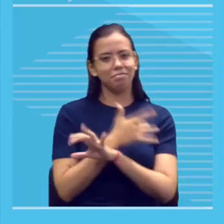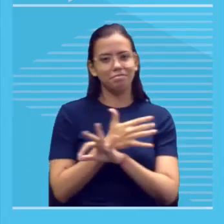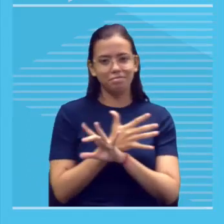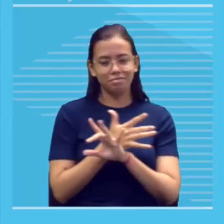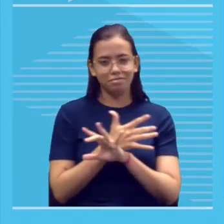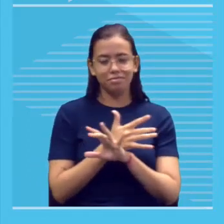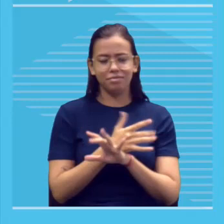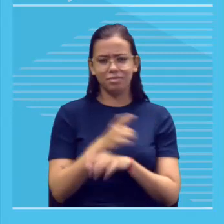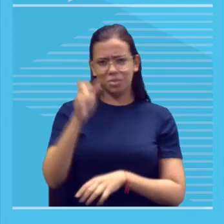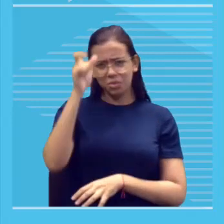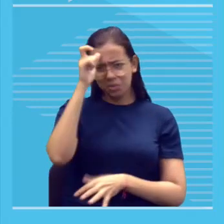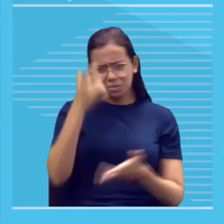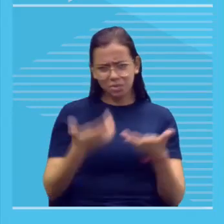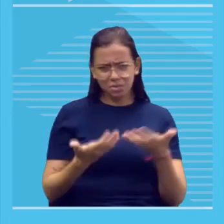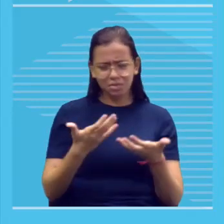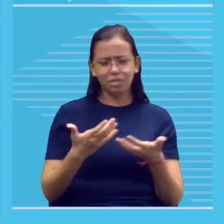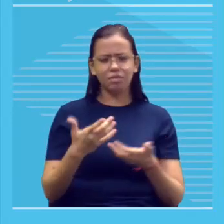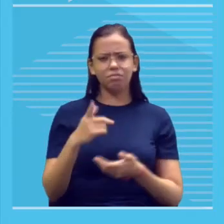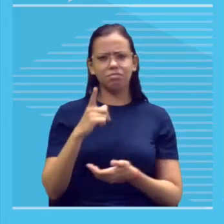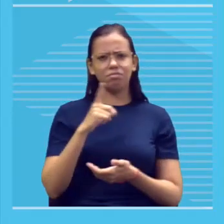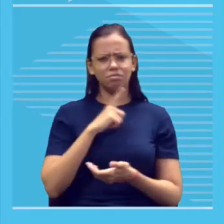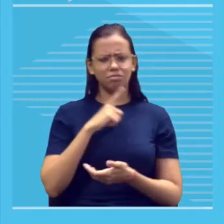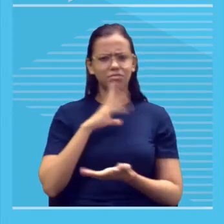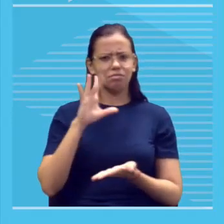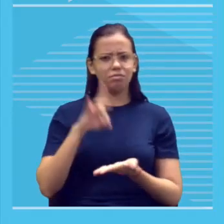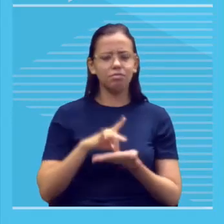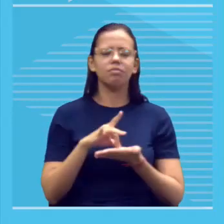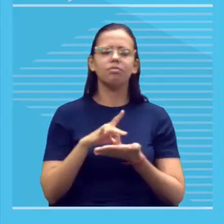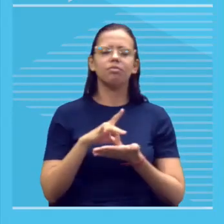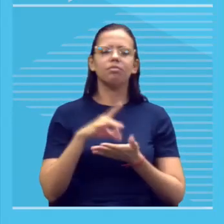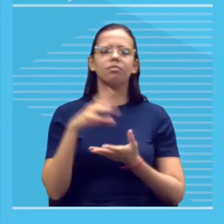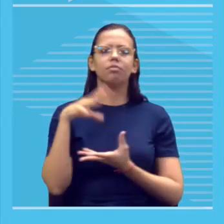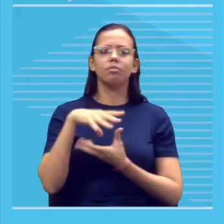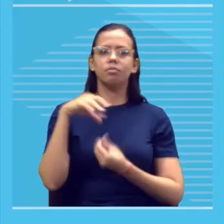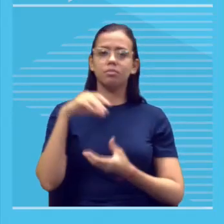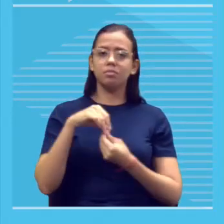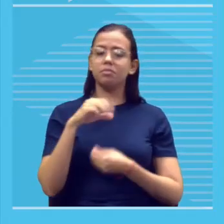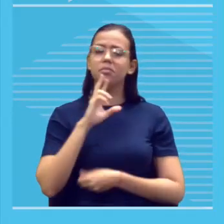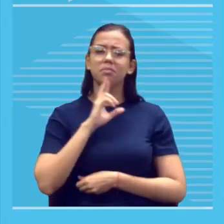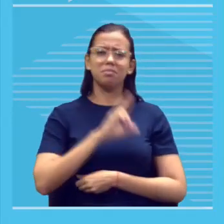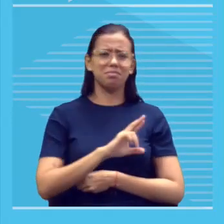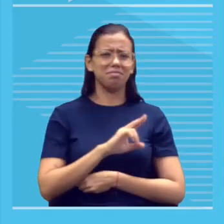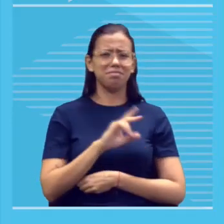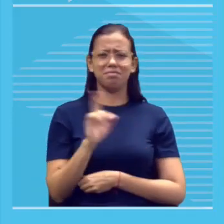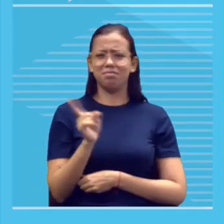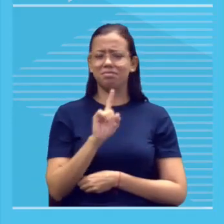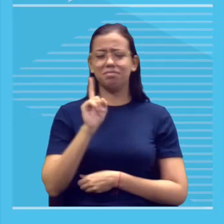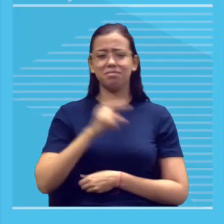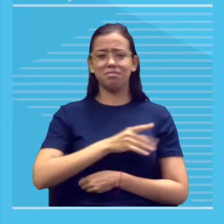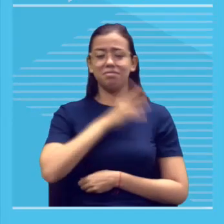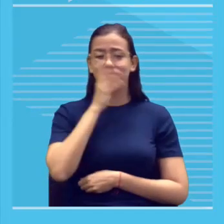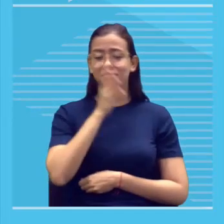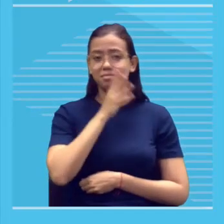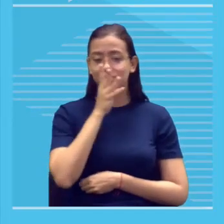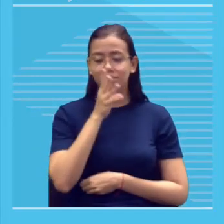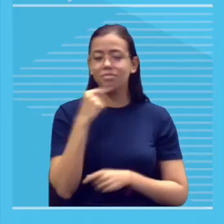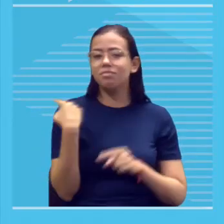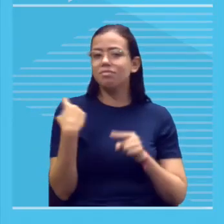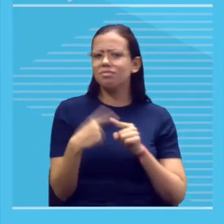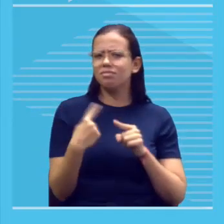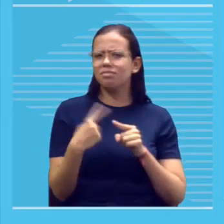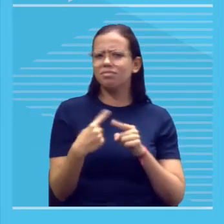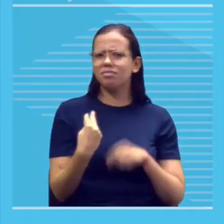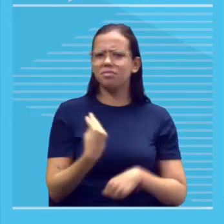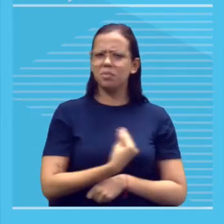o inferno existe é aí o espírito fala não não faz sentido nenhum mas por quê Uma vida